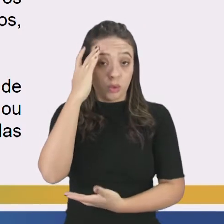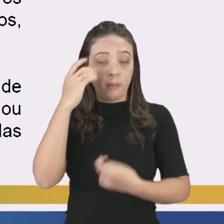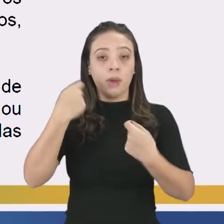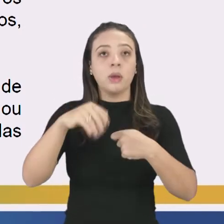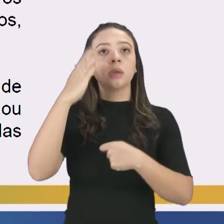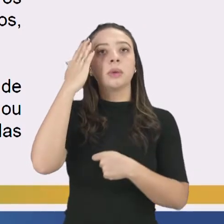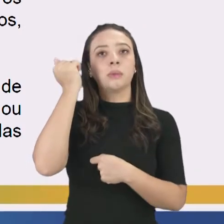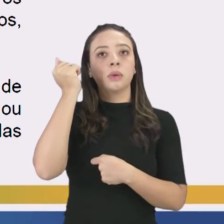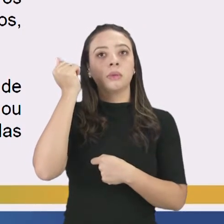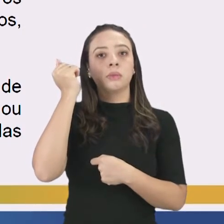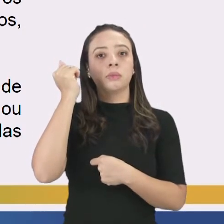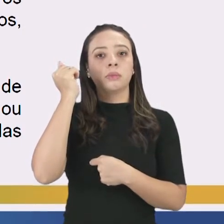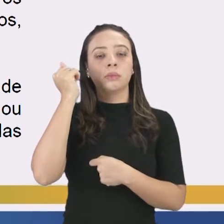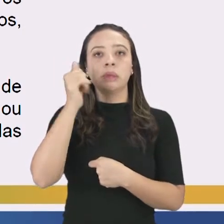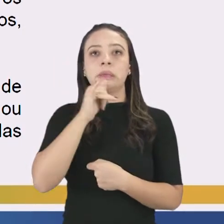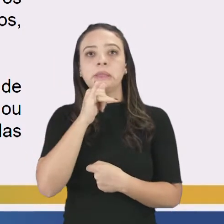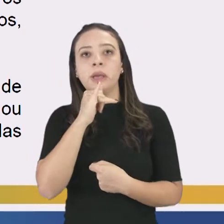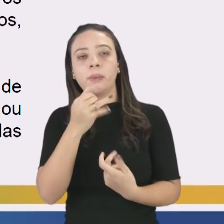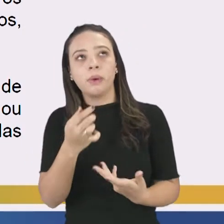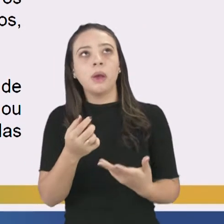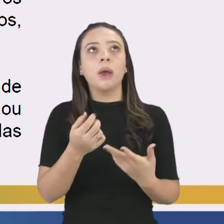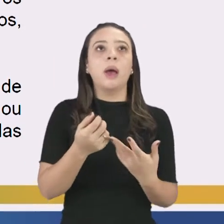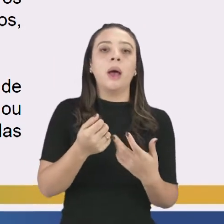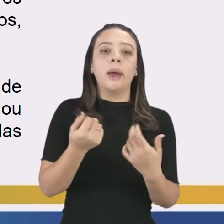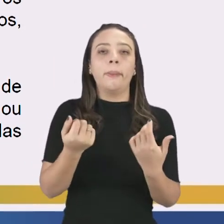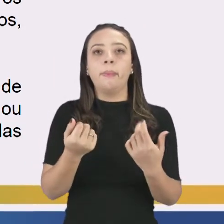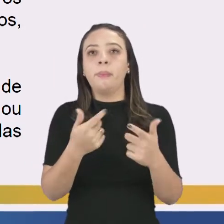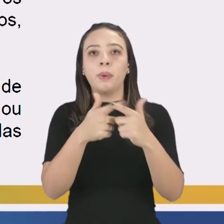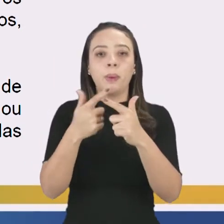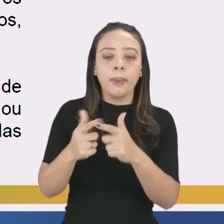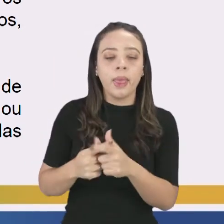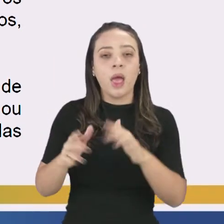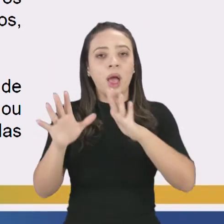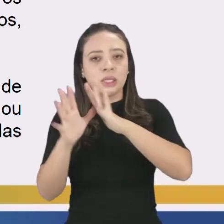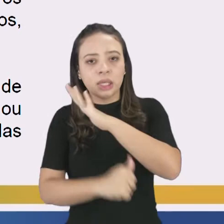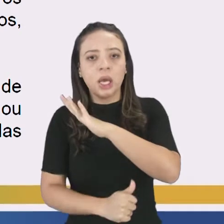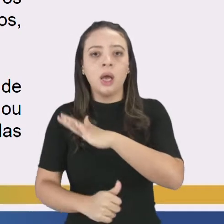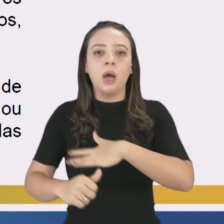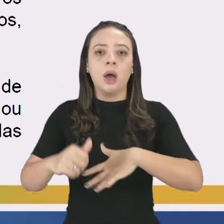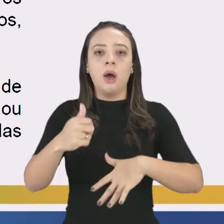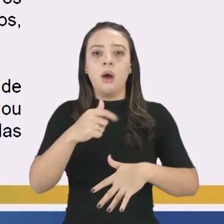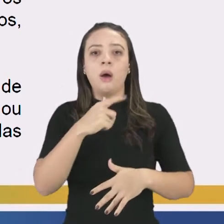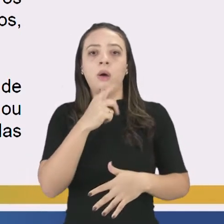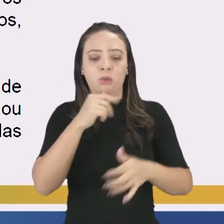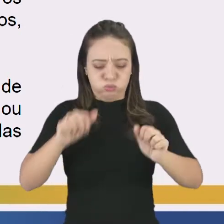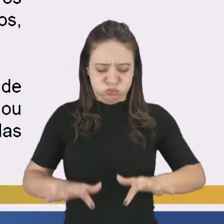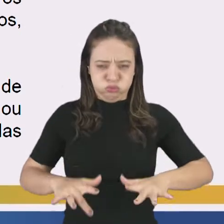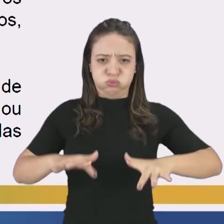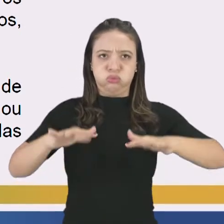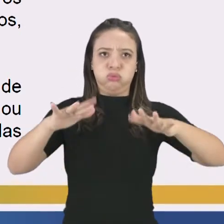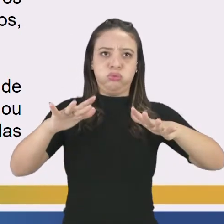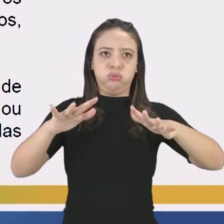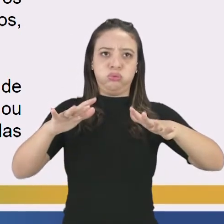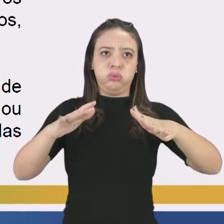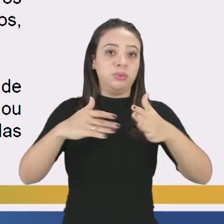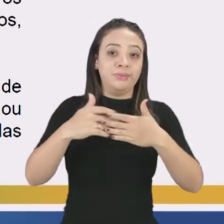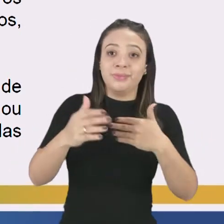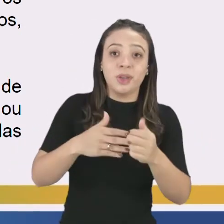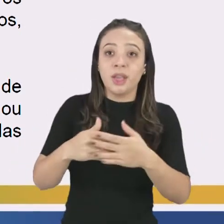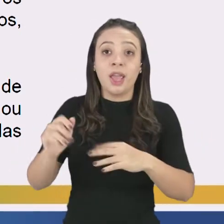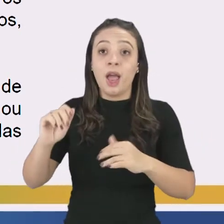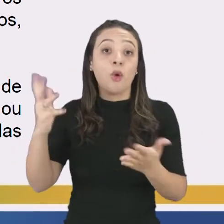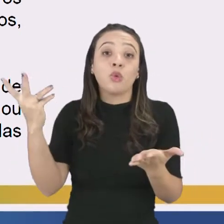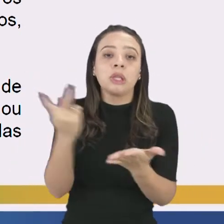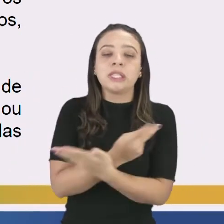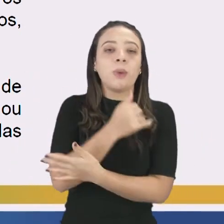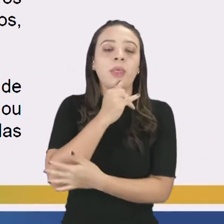os personagens que estavam presentes em acidentes, assaltos, enchentes, shows. Que aconteceu alguma coisa, algum babado lá no